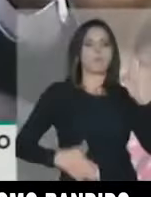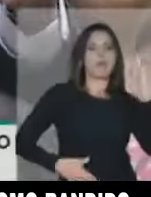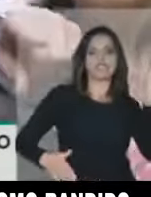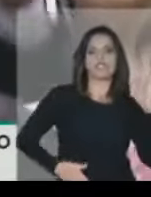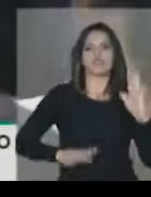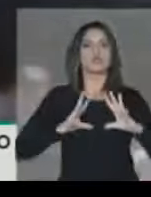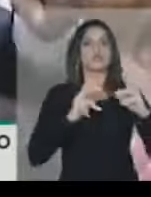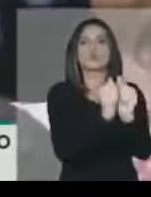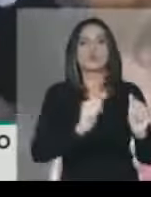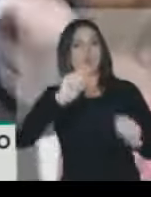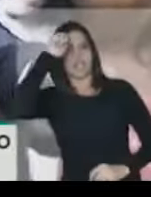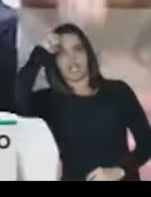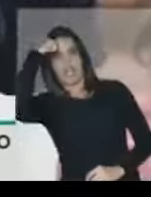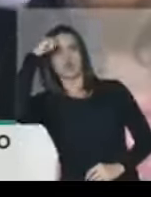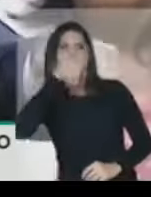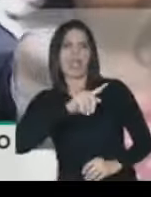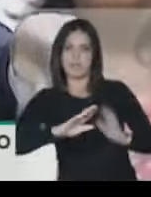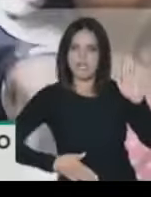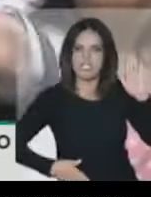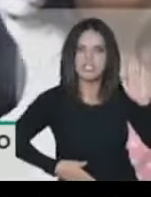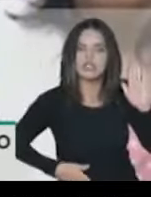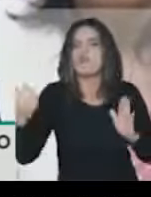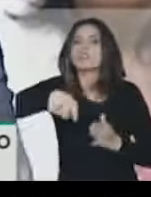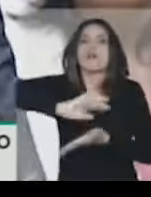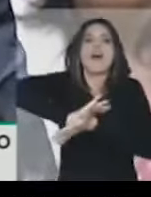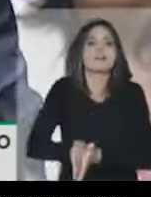como bandido. Eles praticam racismo.